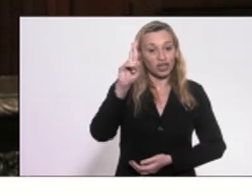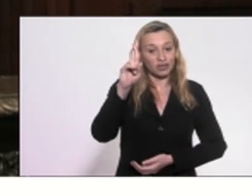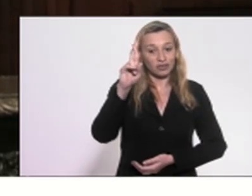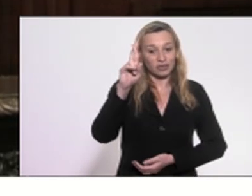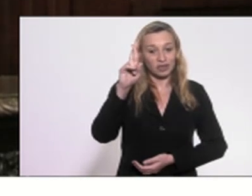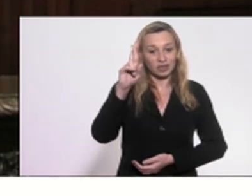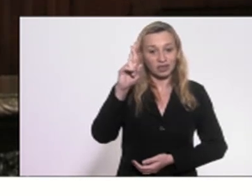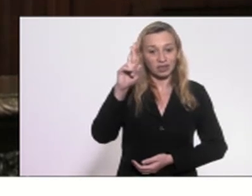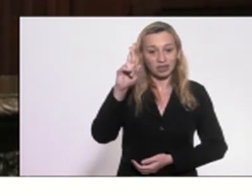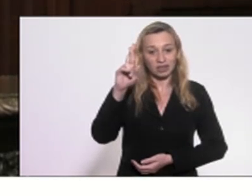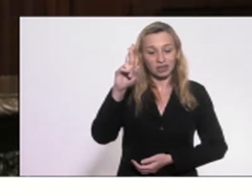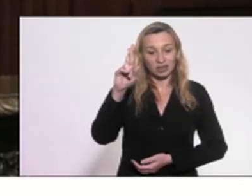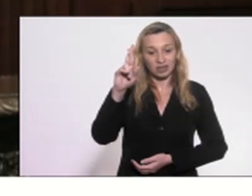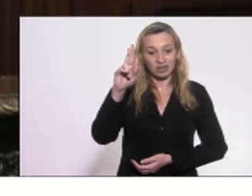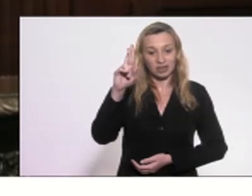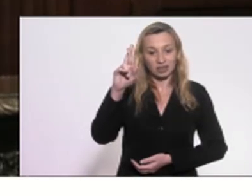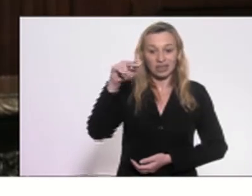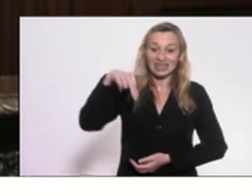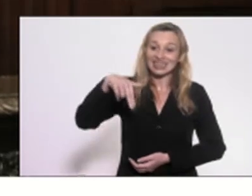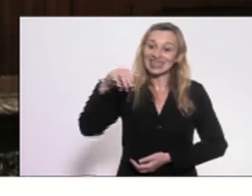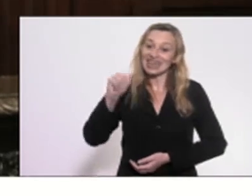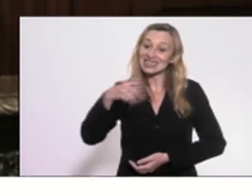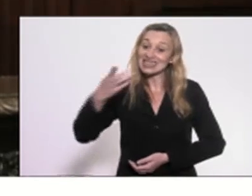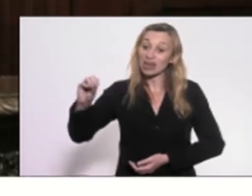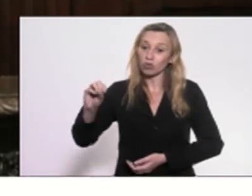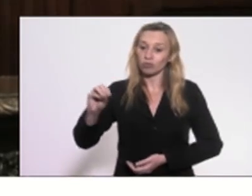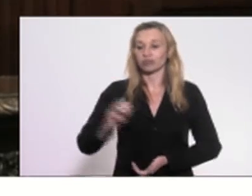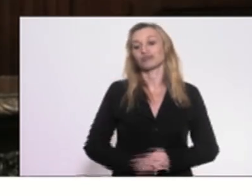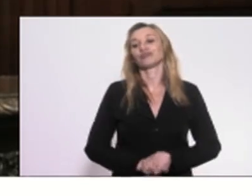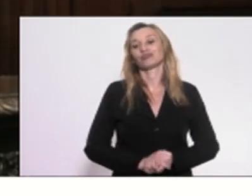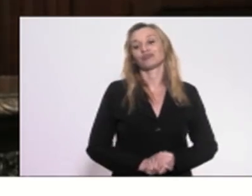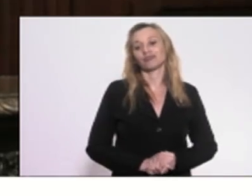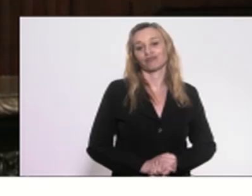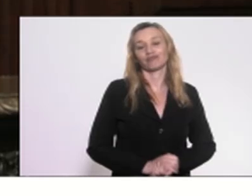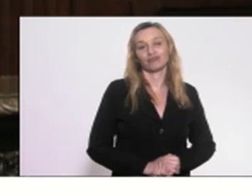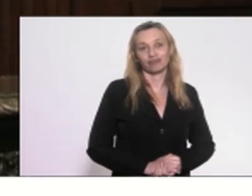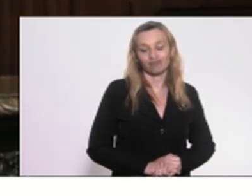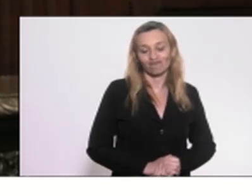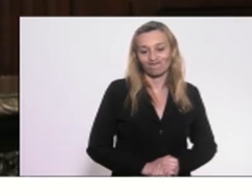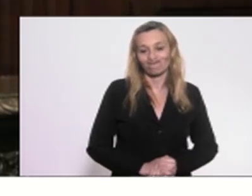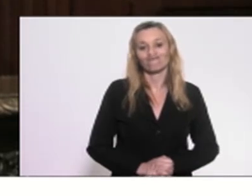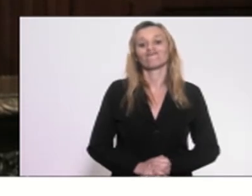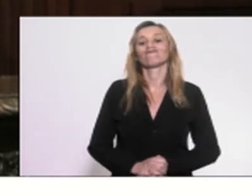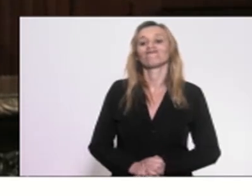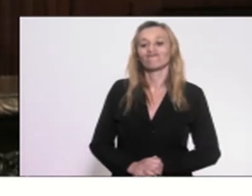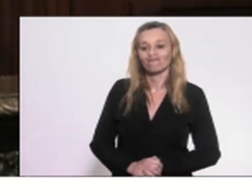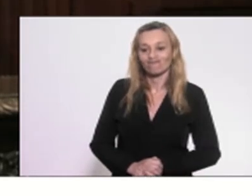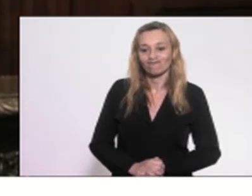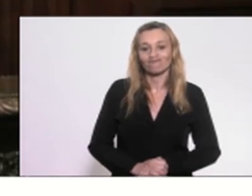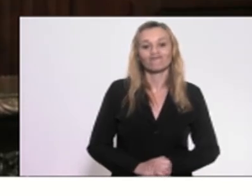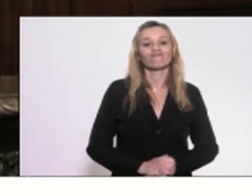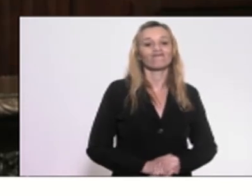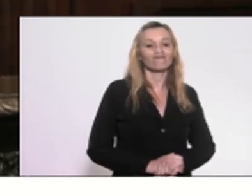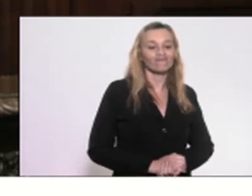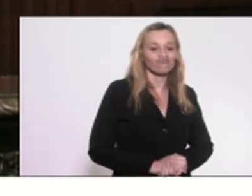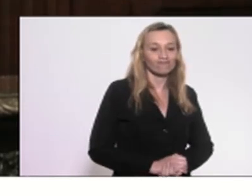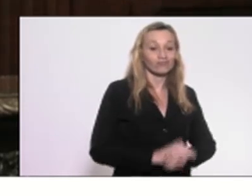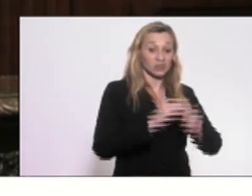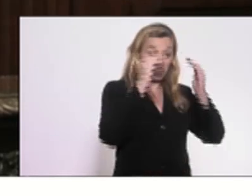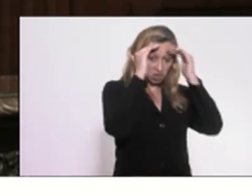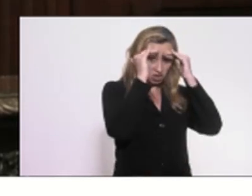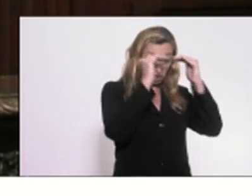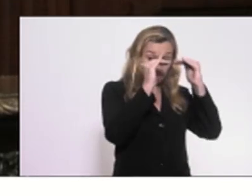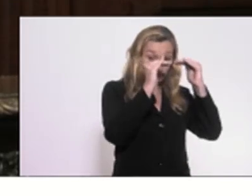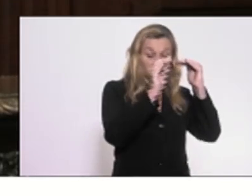nação. Chefe de nação devem se tratar com respeito